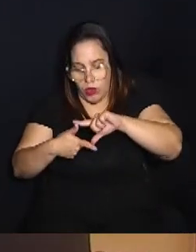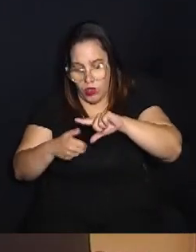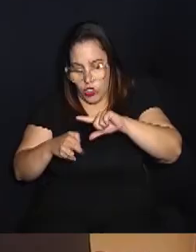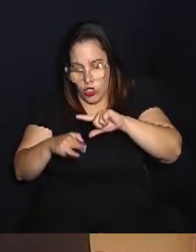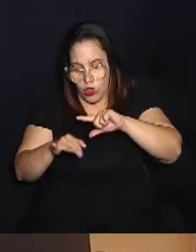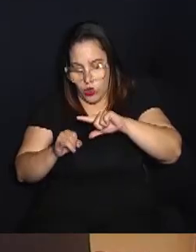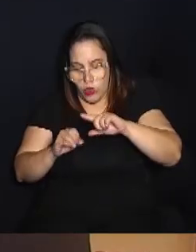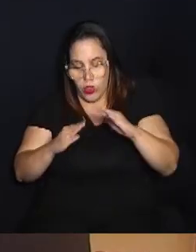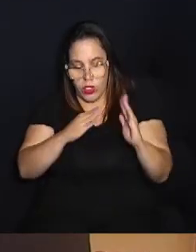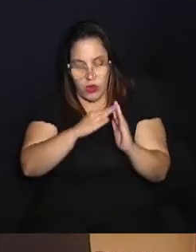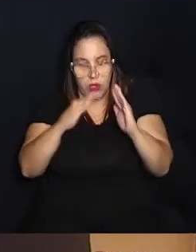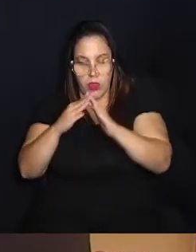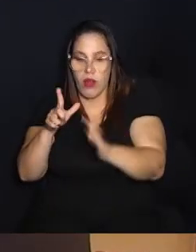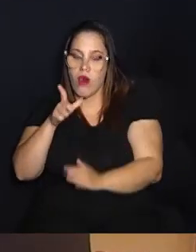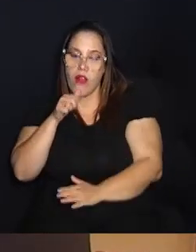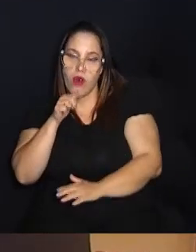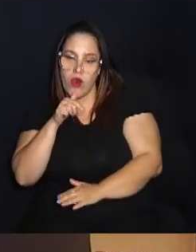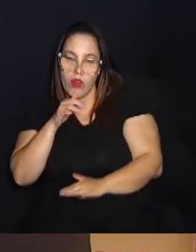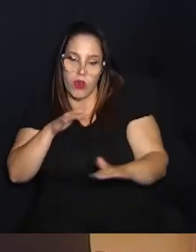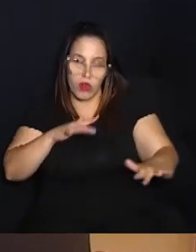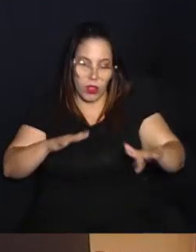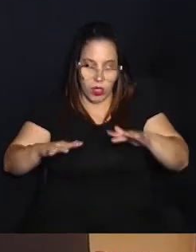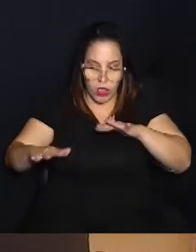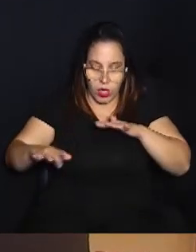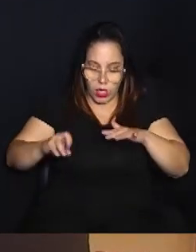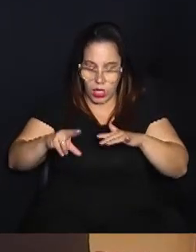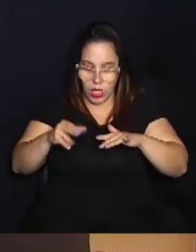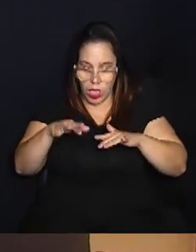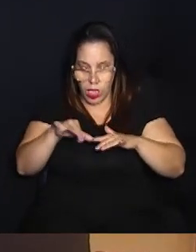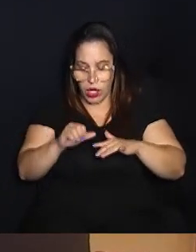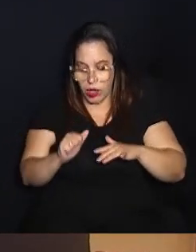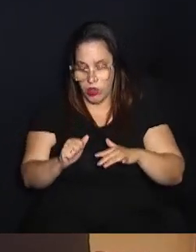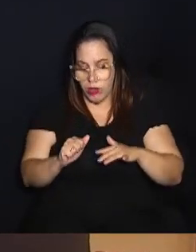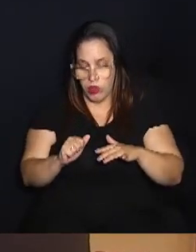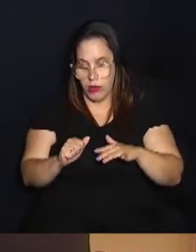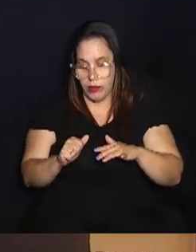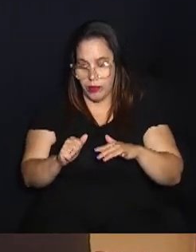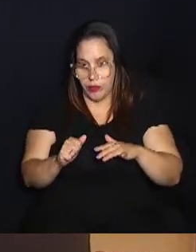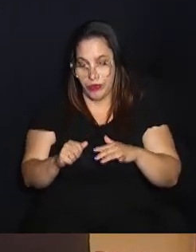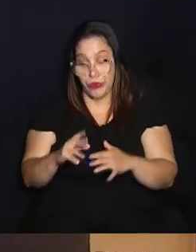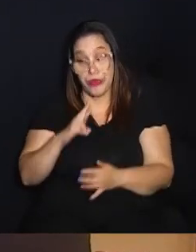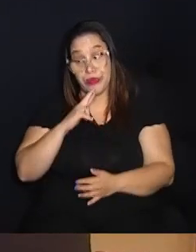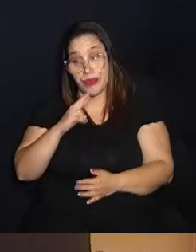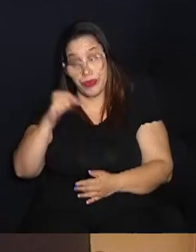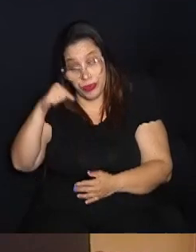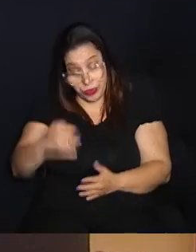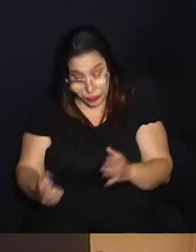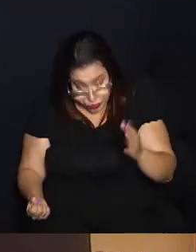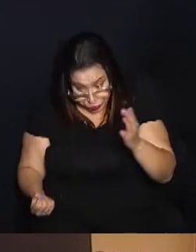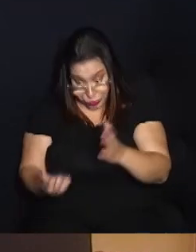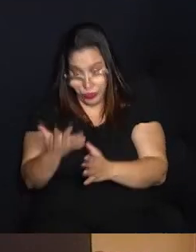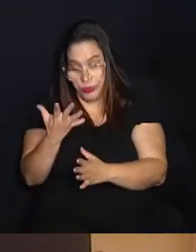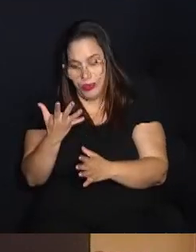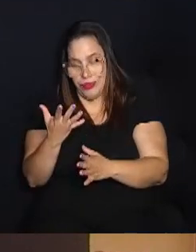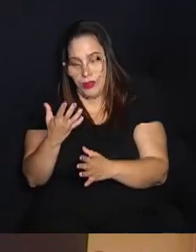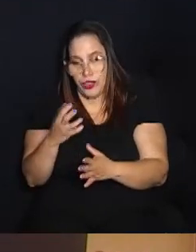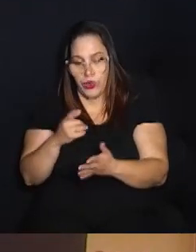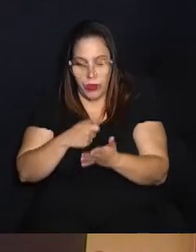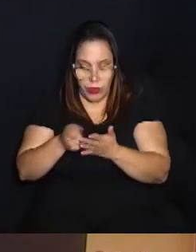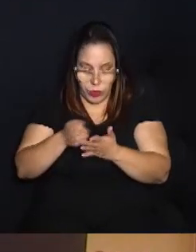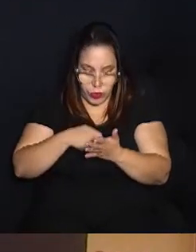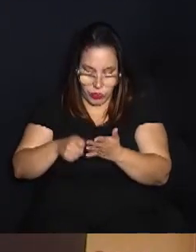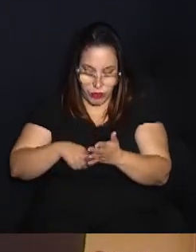Tijolo, casa, água, cisterna. Então, dessa realidade é que emergem o